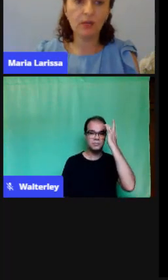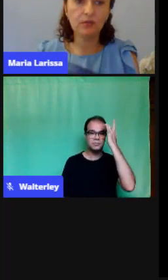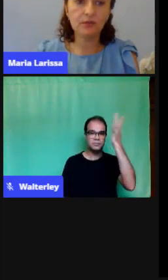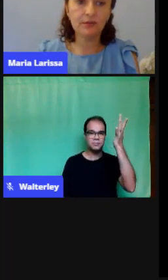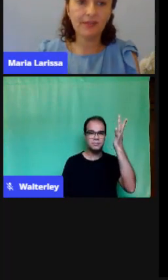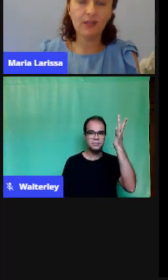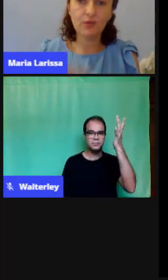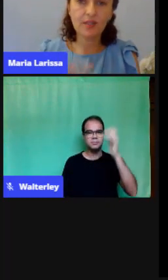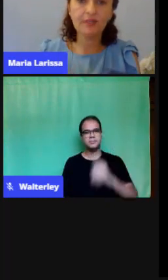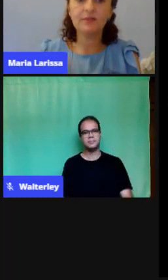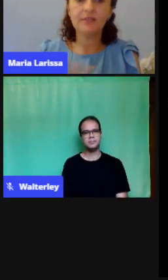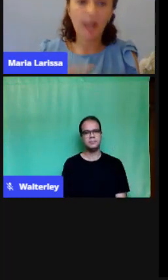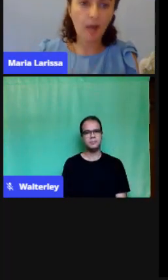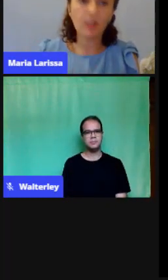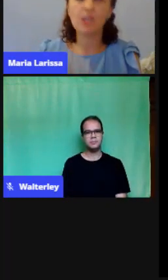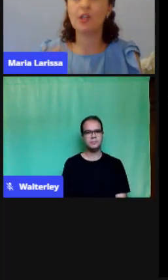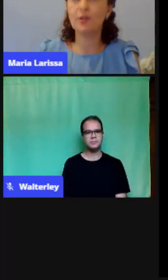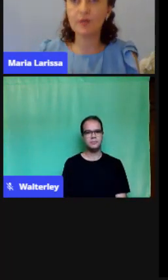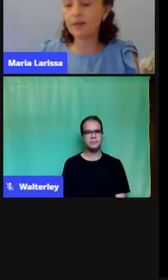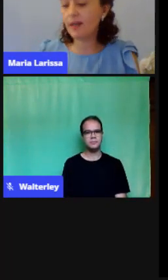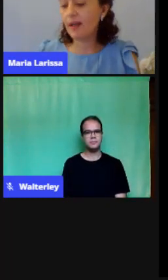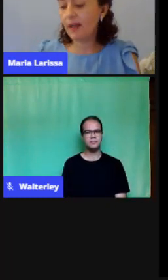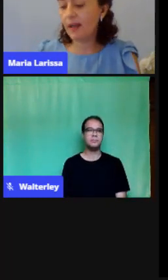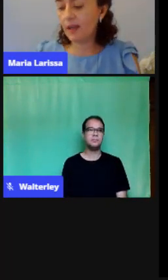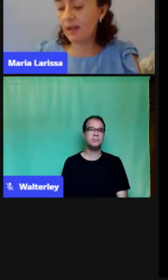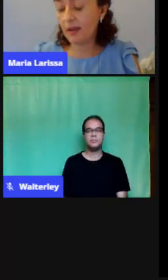quando o aluno ele usa tablet,